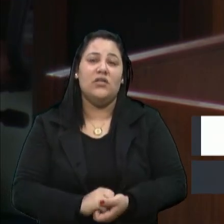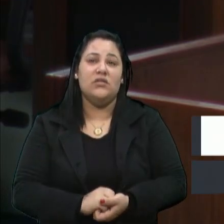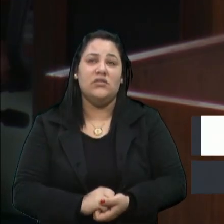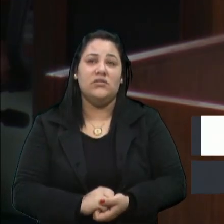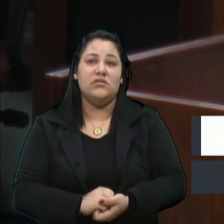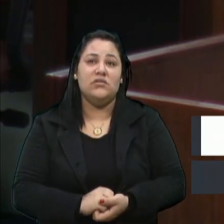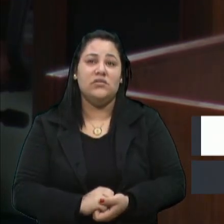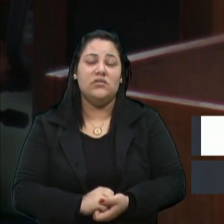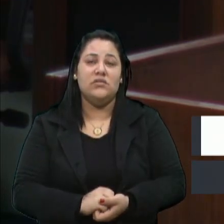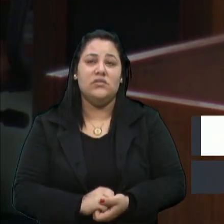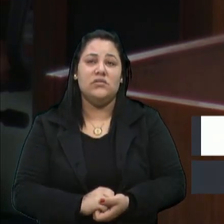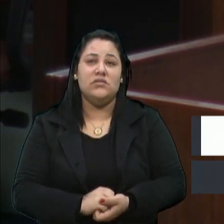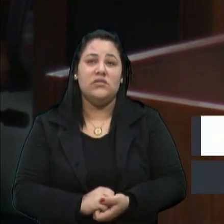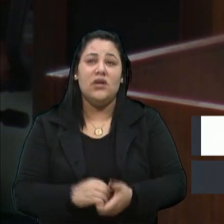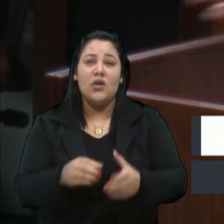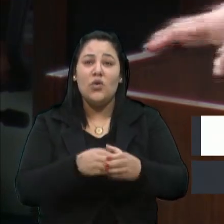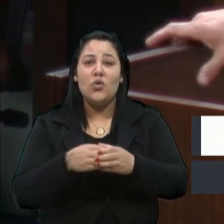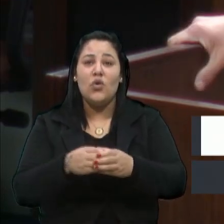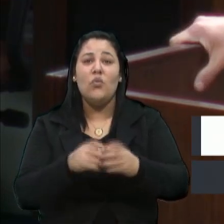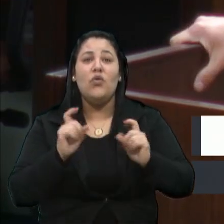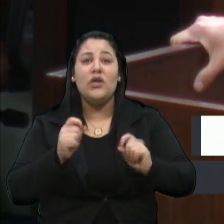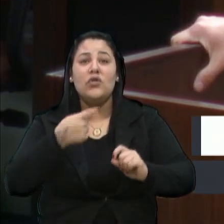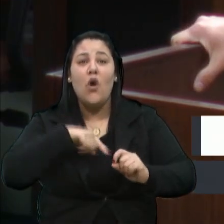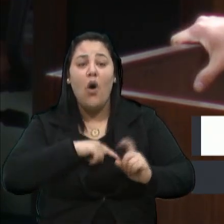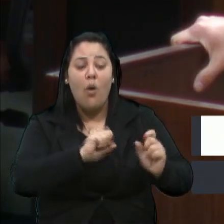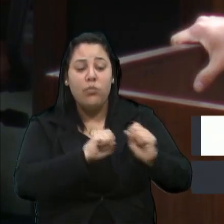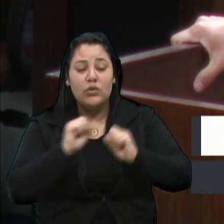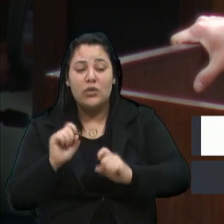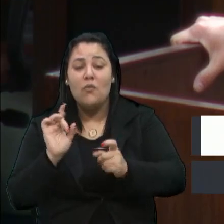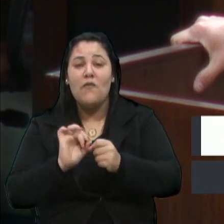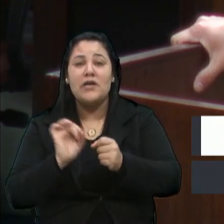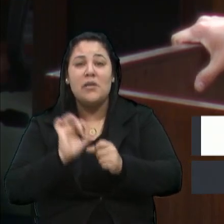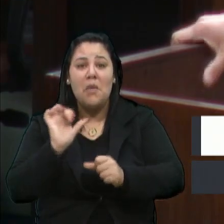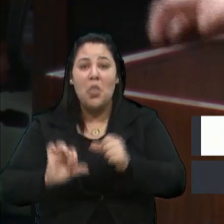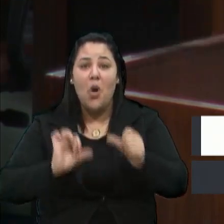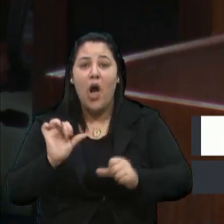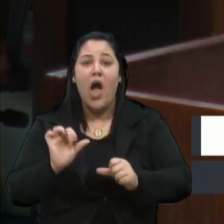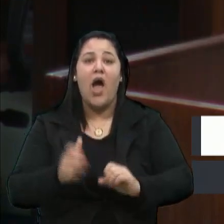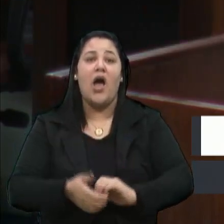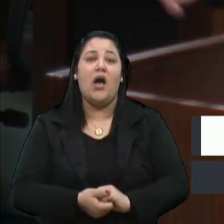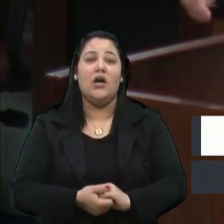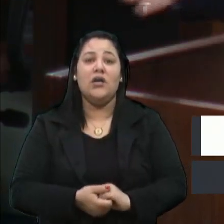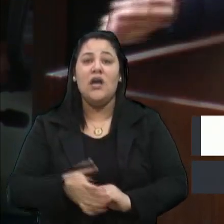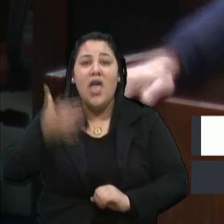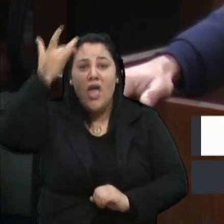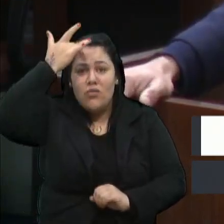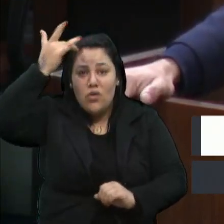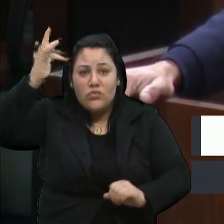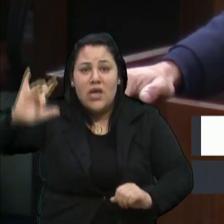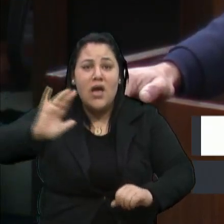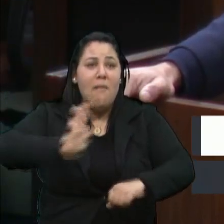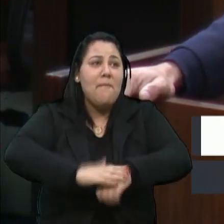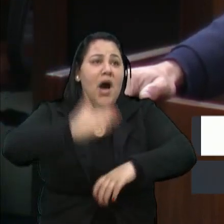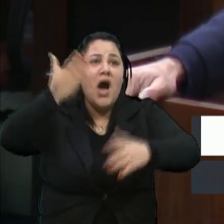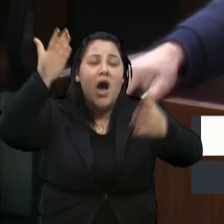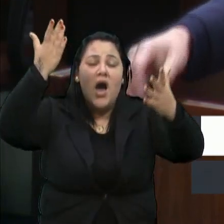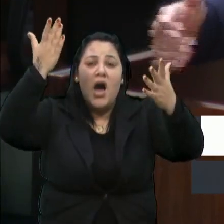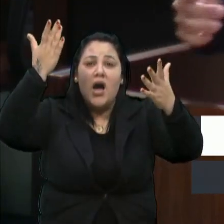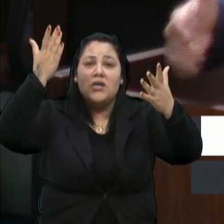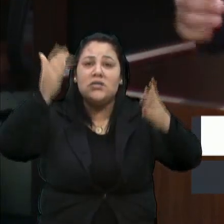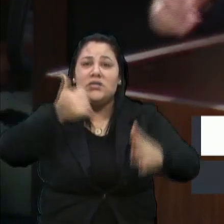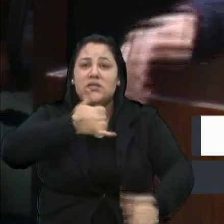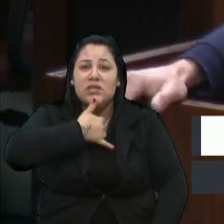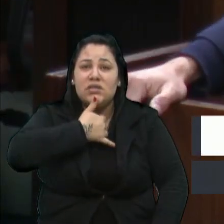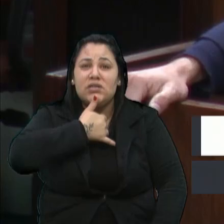servidores Conjunto O que que podemos fazer eu não sei mais o que fazer chegar aqui e lamentar nós precisamos de